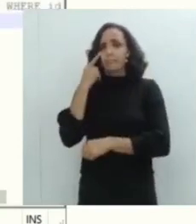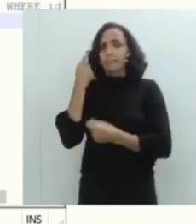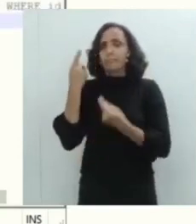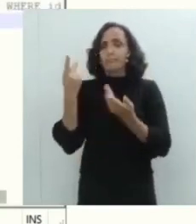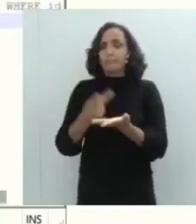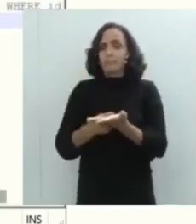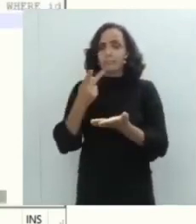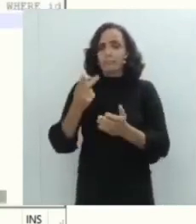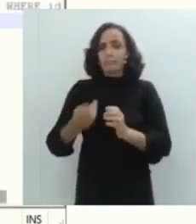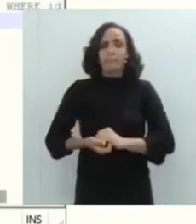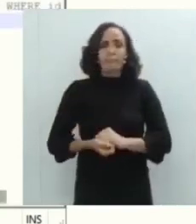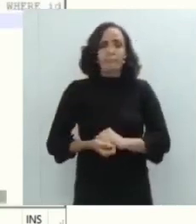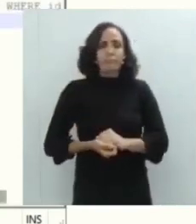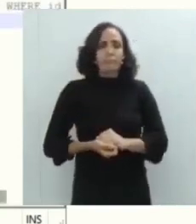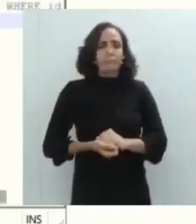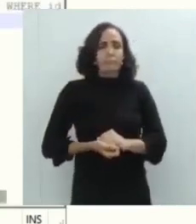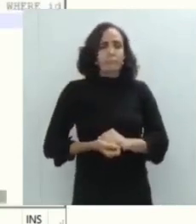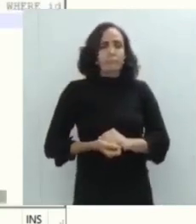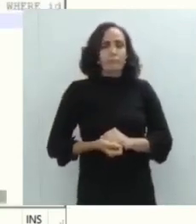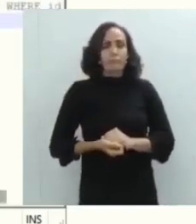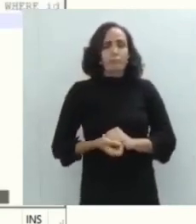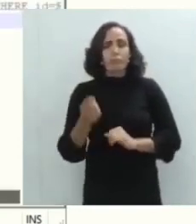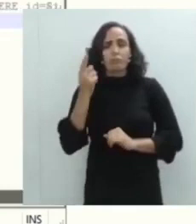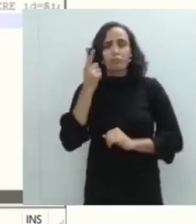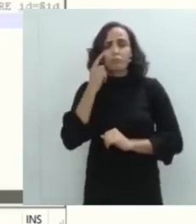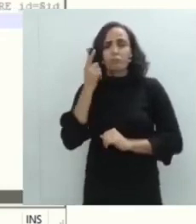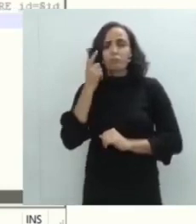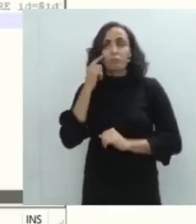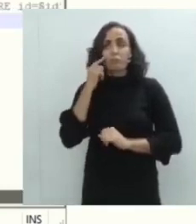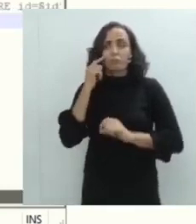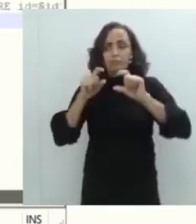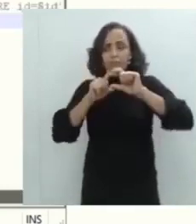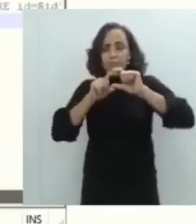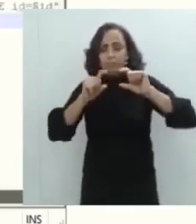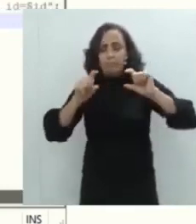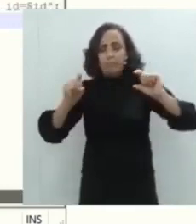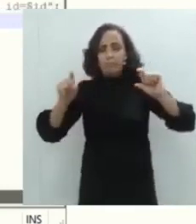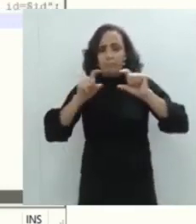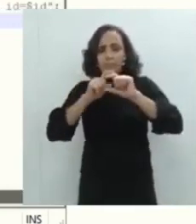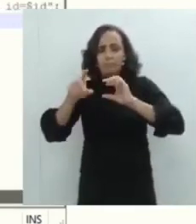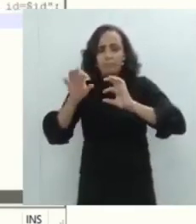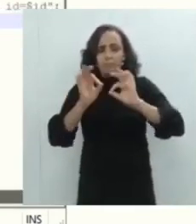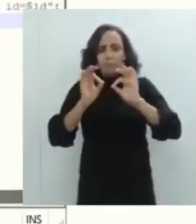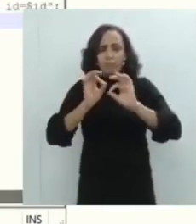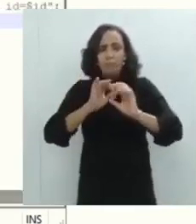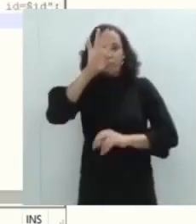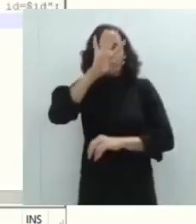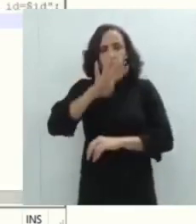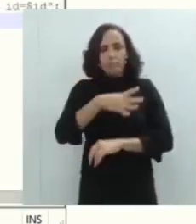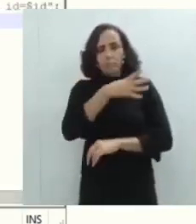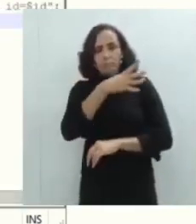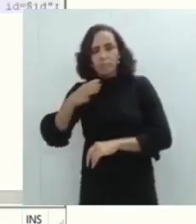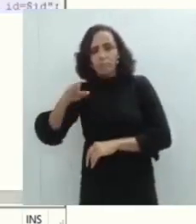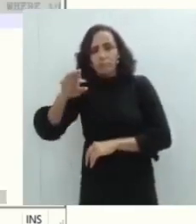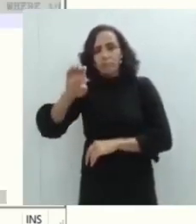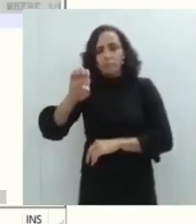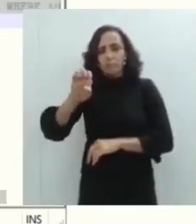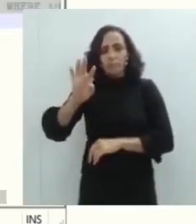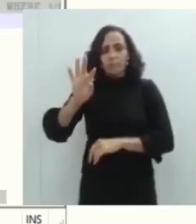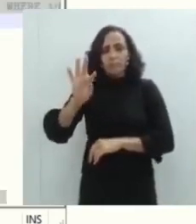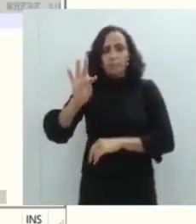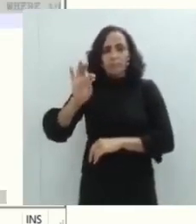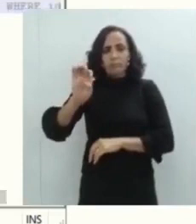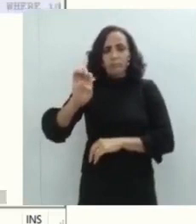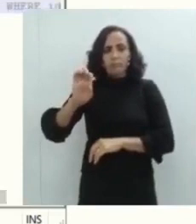Tá certo? Então, update ETPAC, ou seja, atualizar a tabela ETPAC, onde o